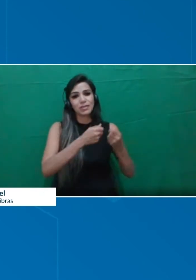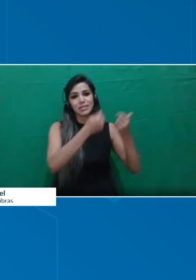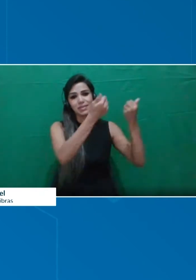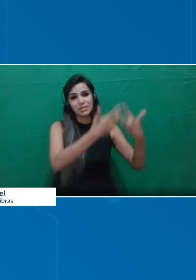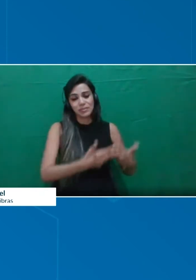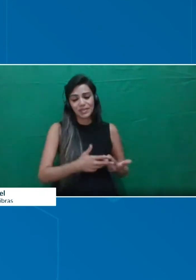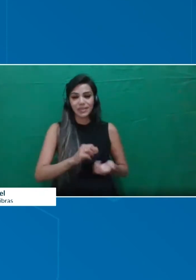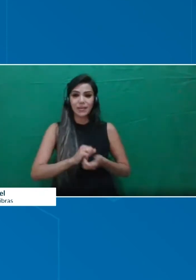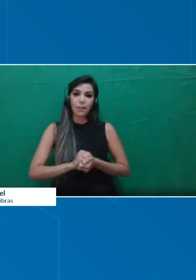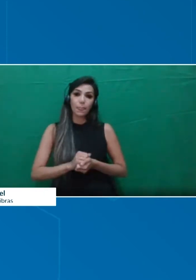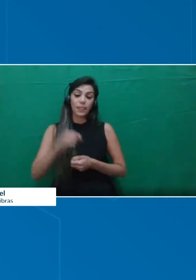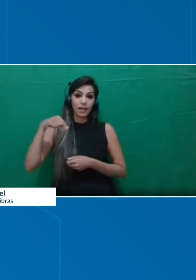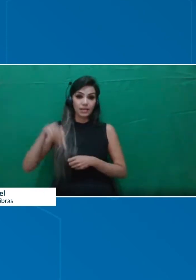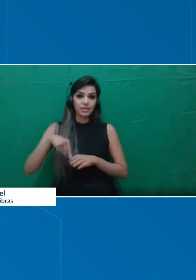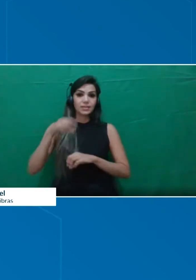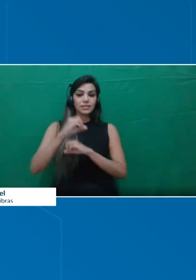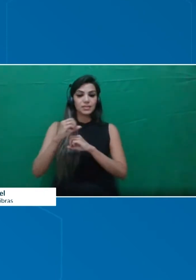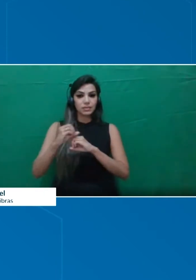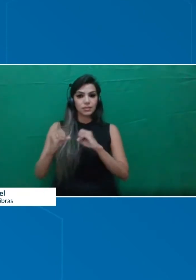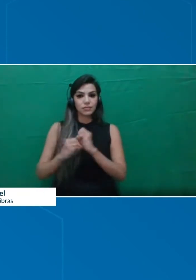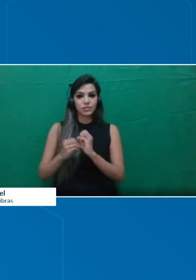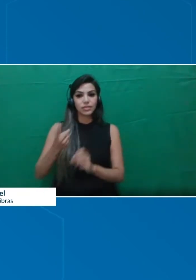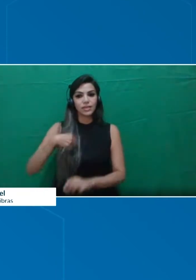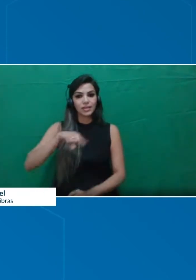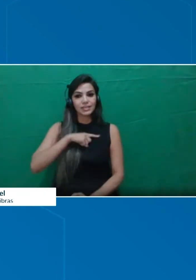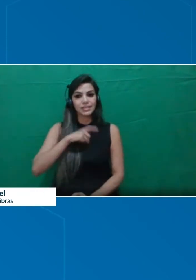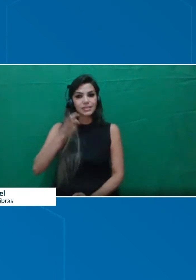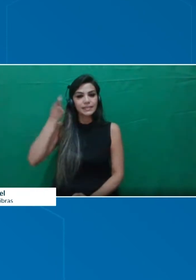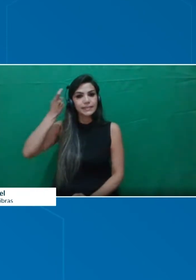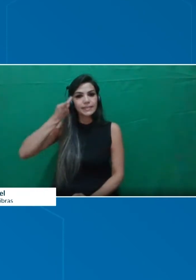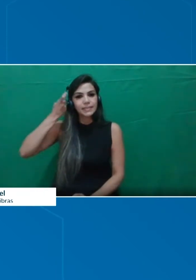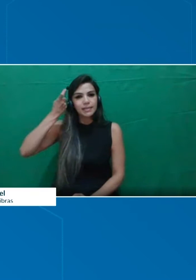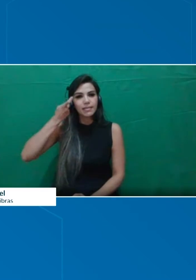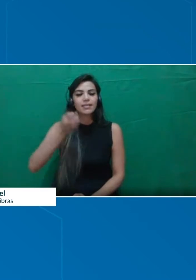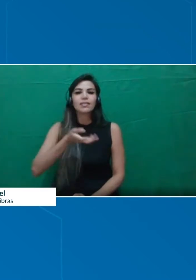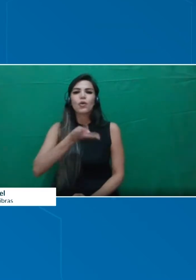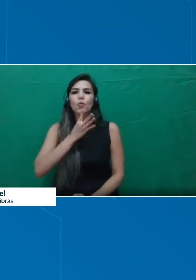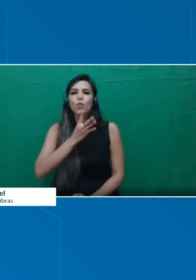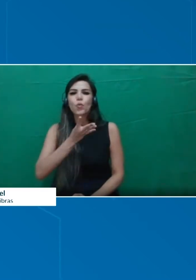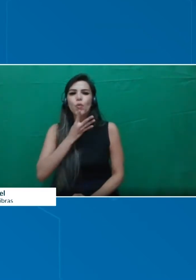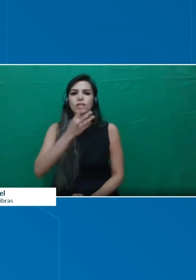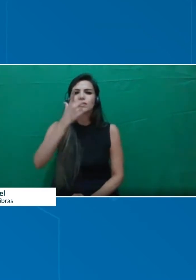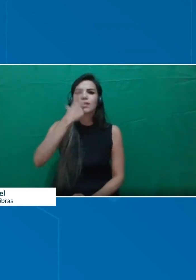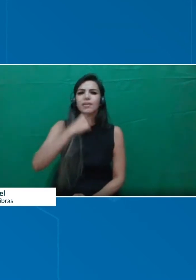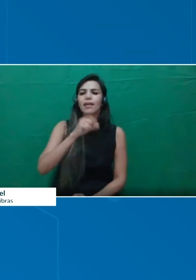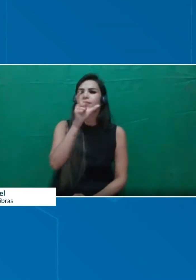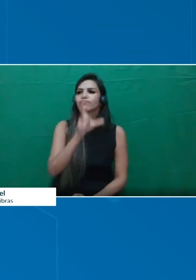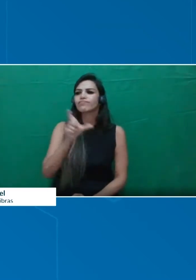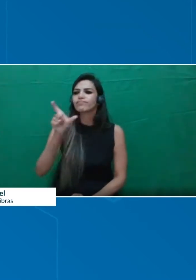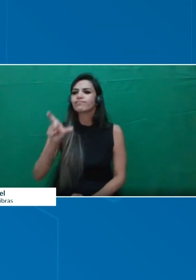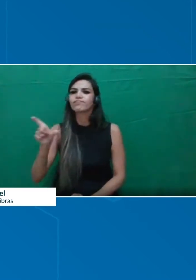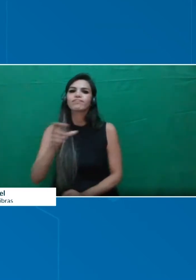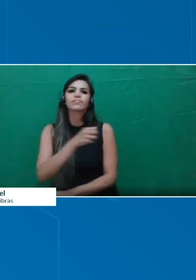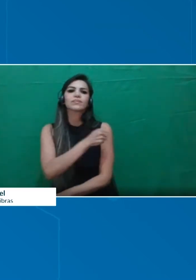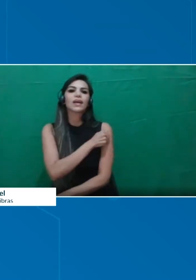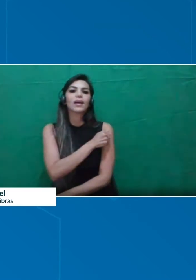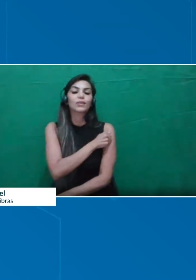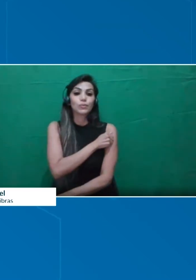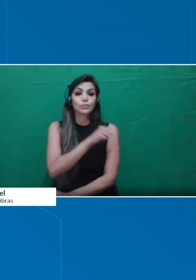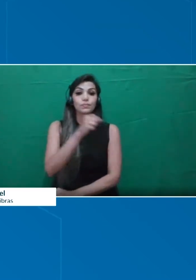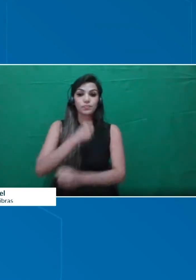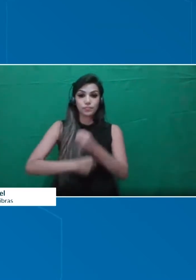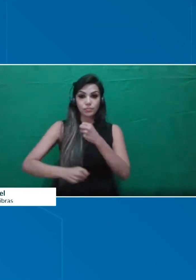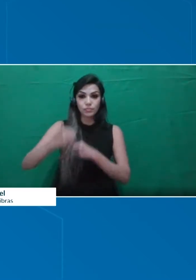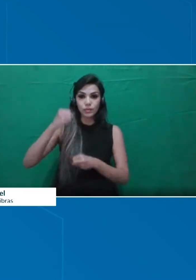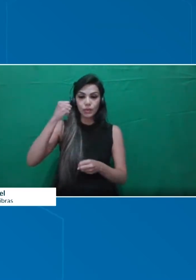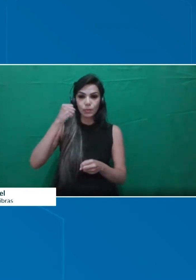a gente procura conhecer o nosso estudante e no ano passado, com a adoção do